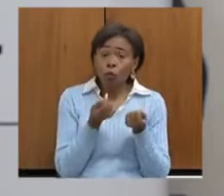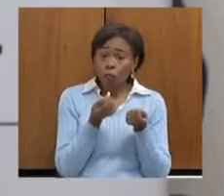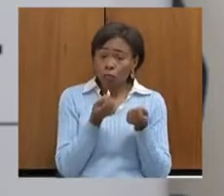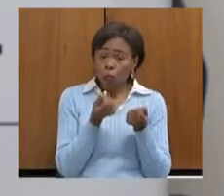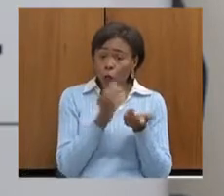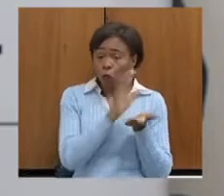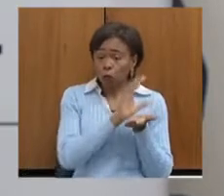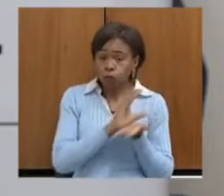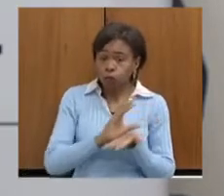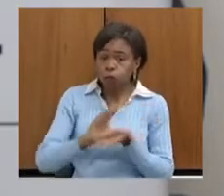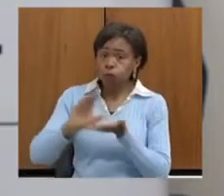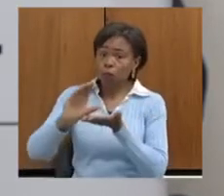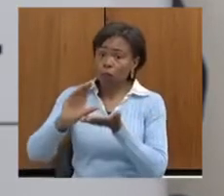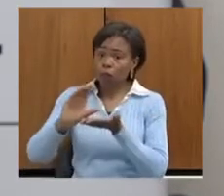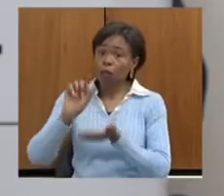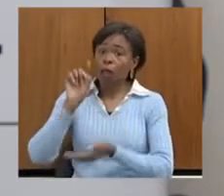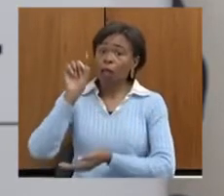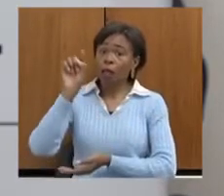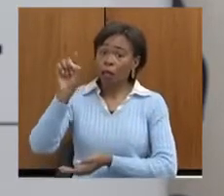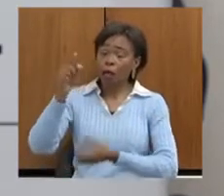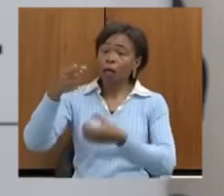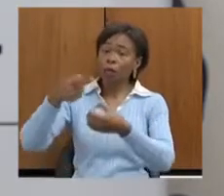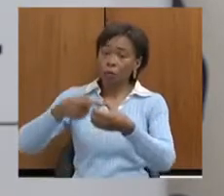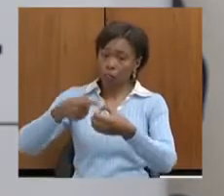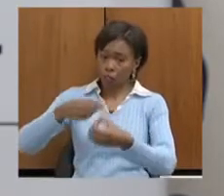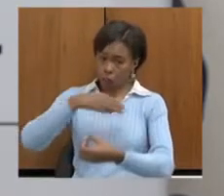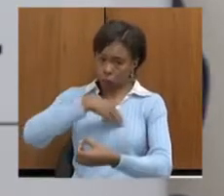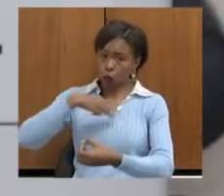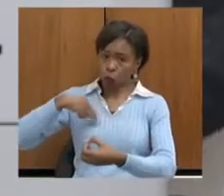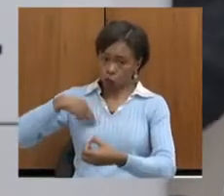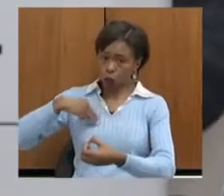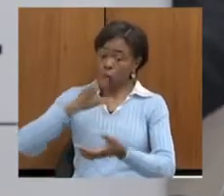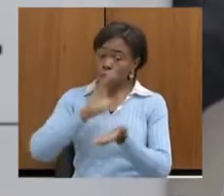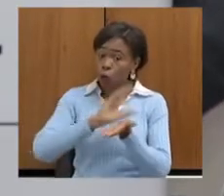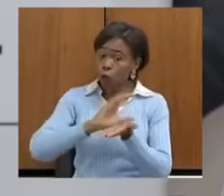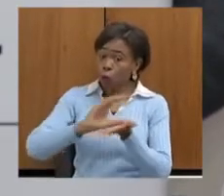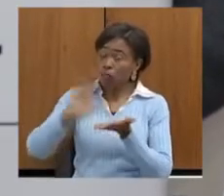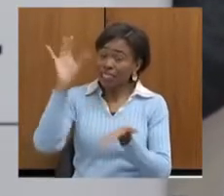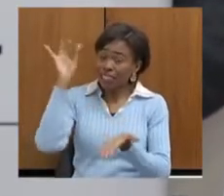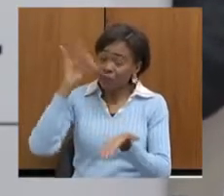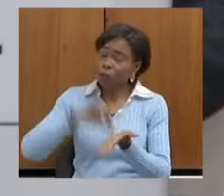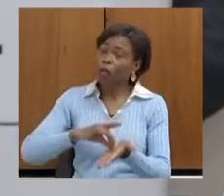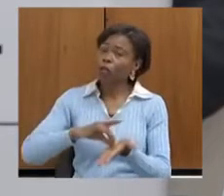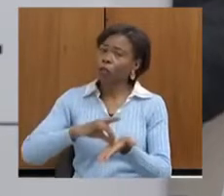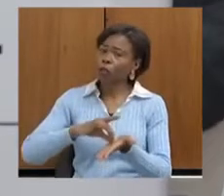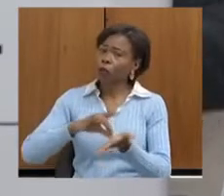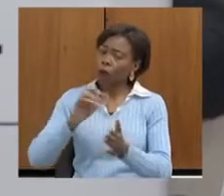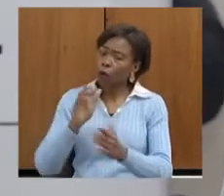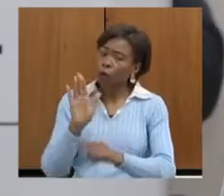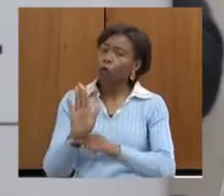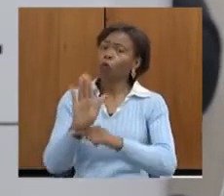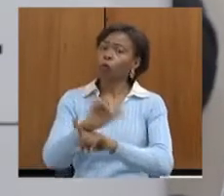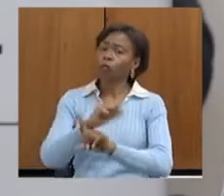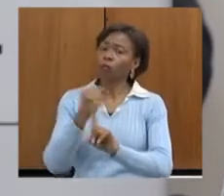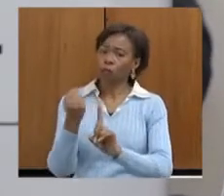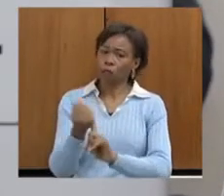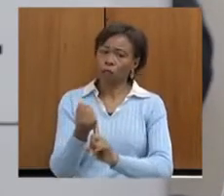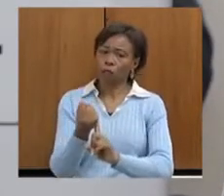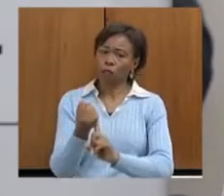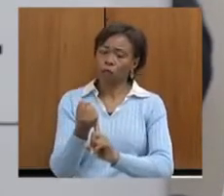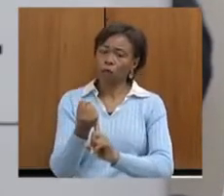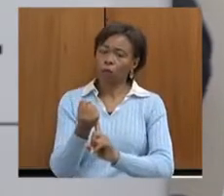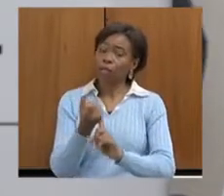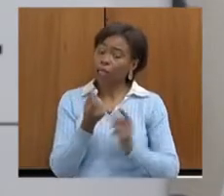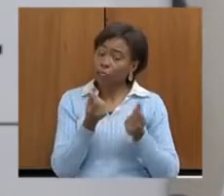direcionados para o que aconteceu lá em Mariana sejam de fato aplicado na sociedade de fato voltem para vocês